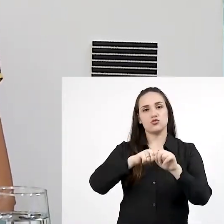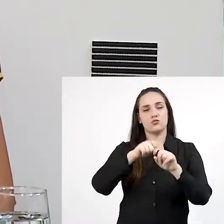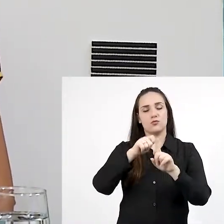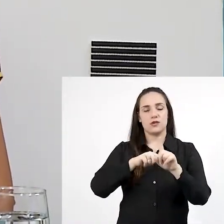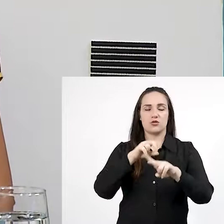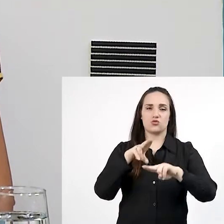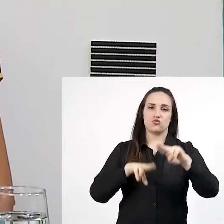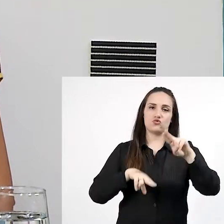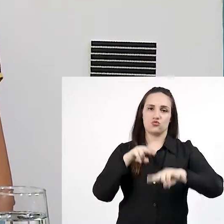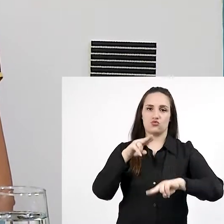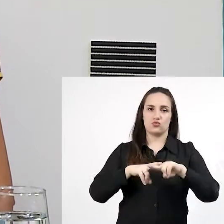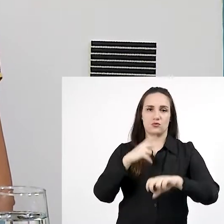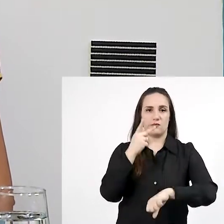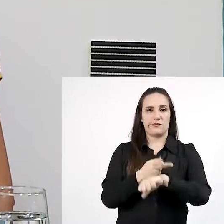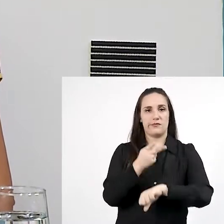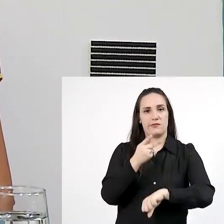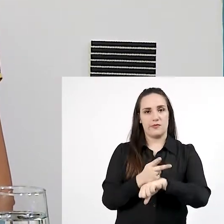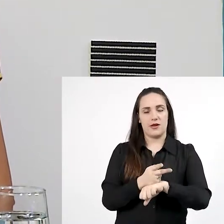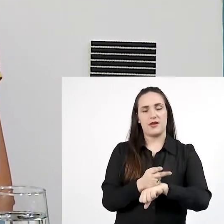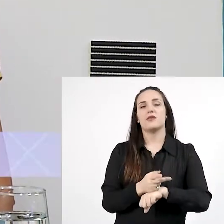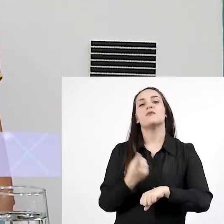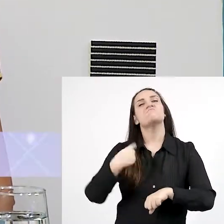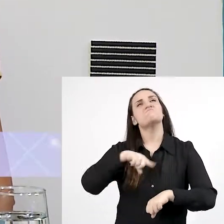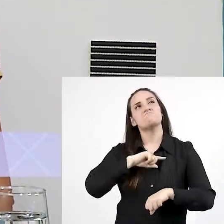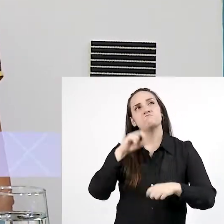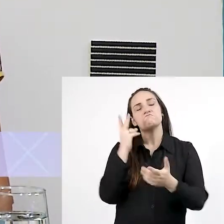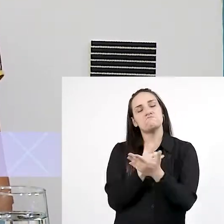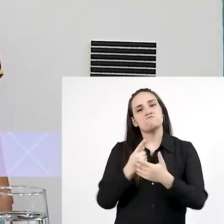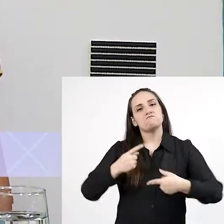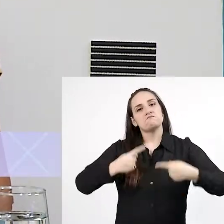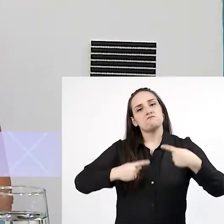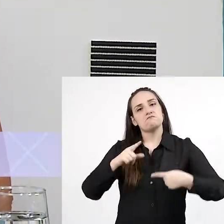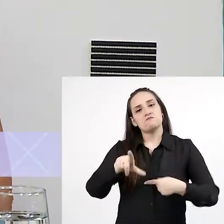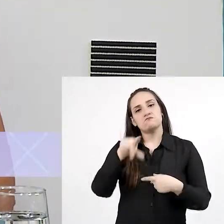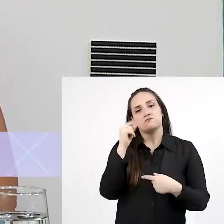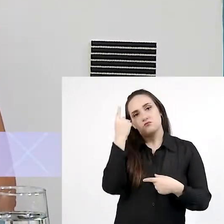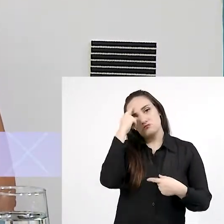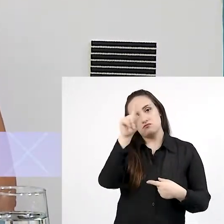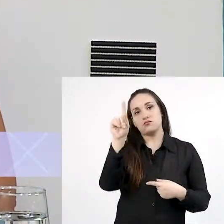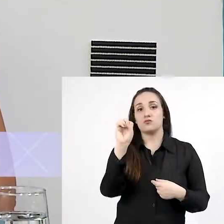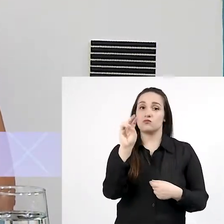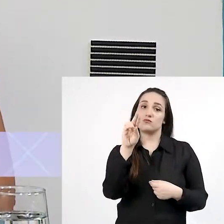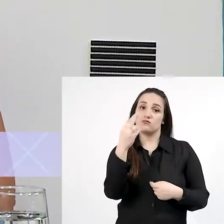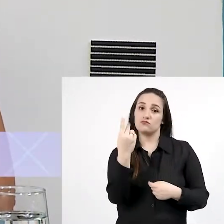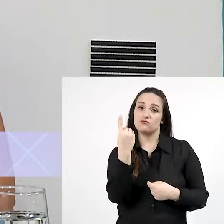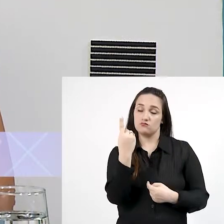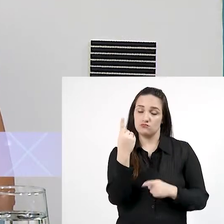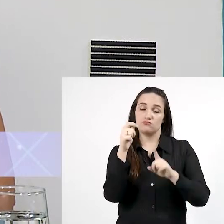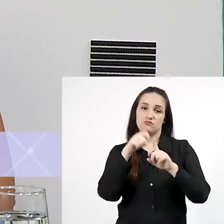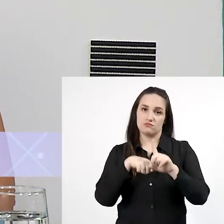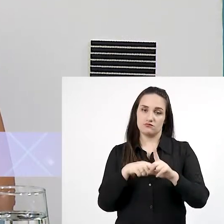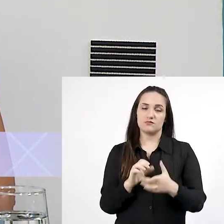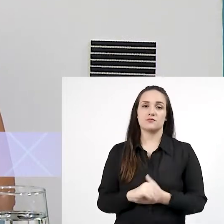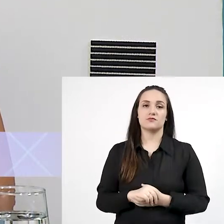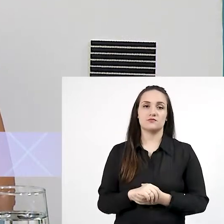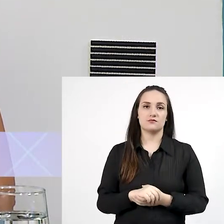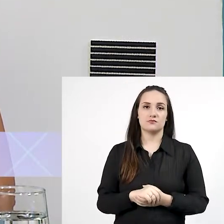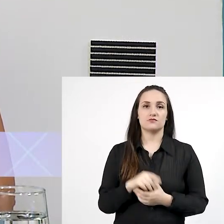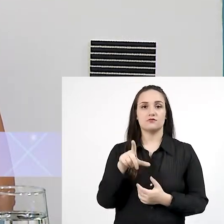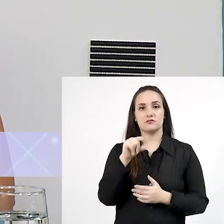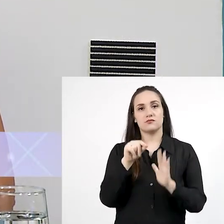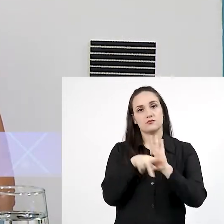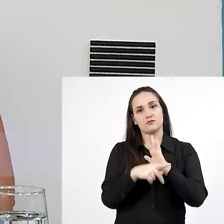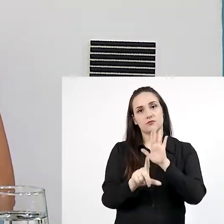instituição dessa data, né, desse mês, né, na verdade, foi instituído por meio da